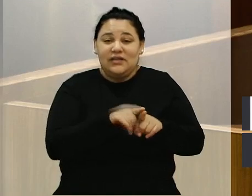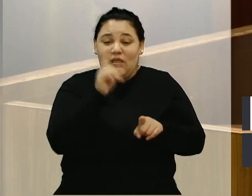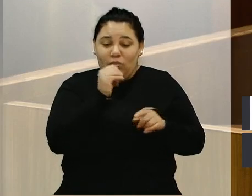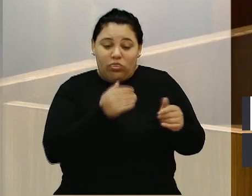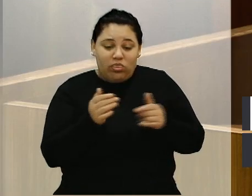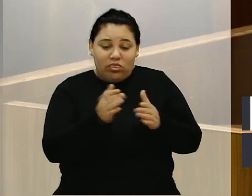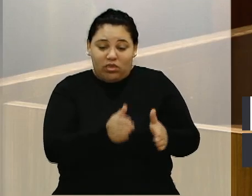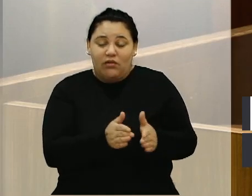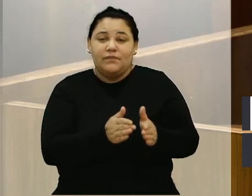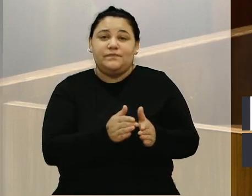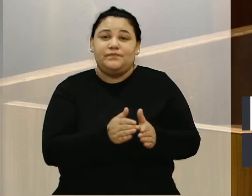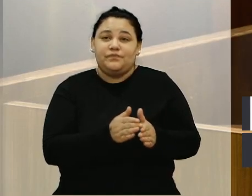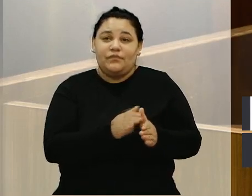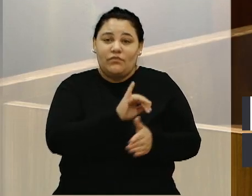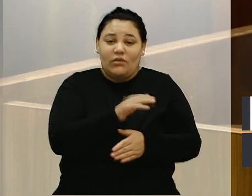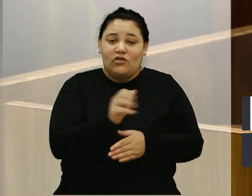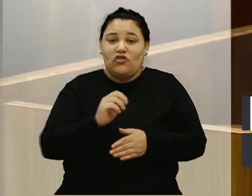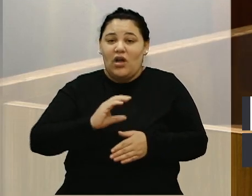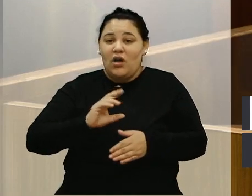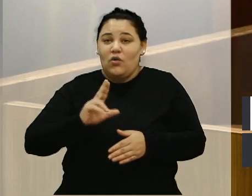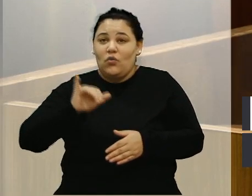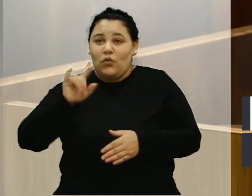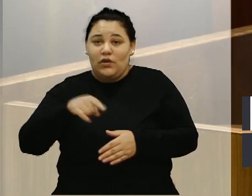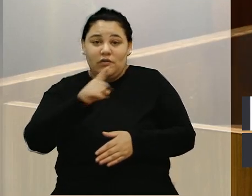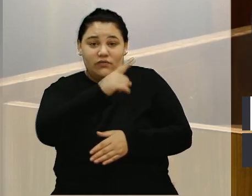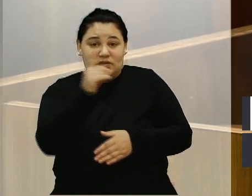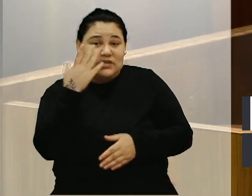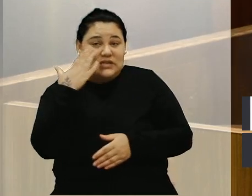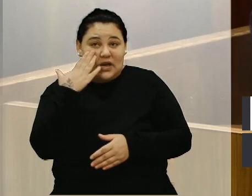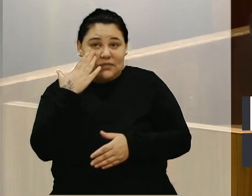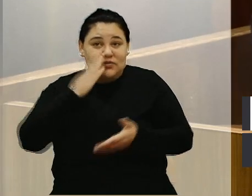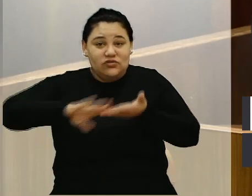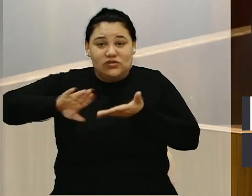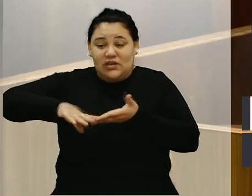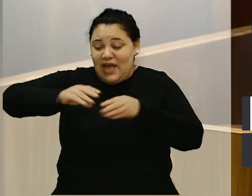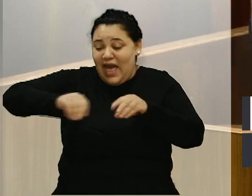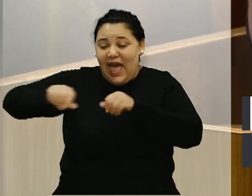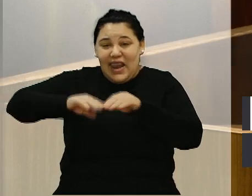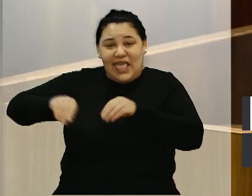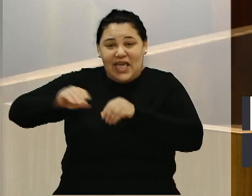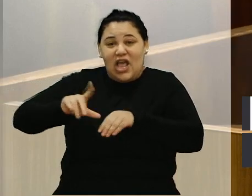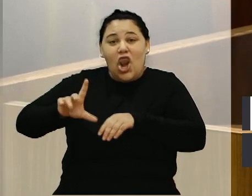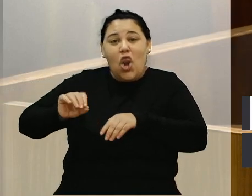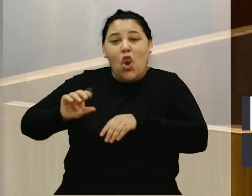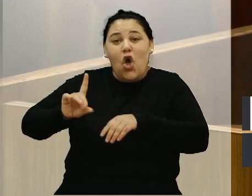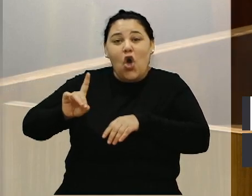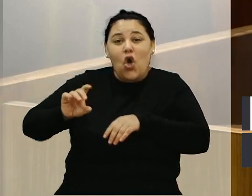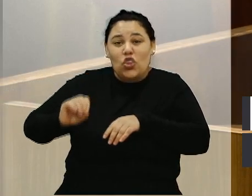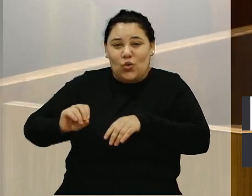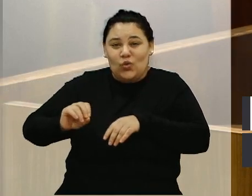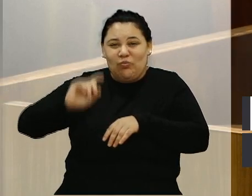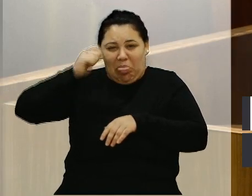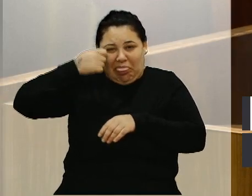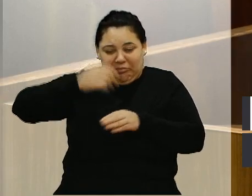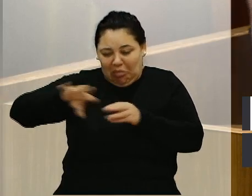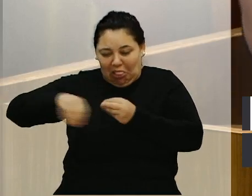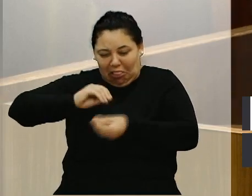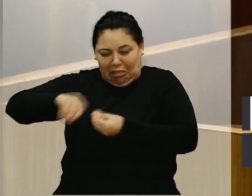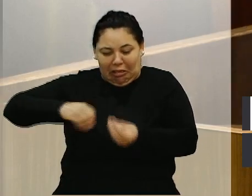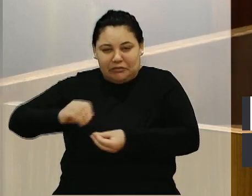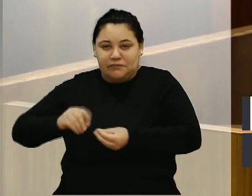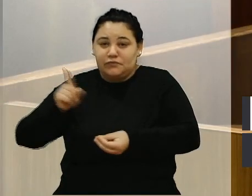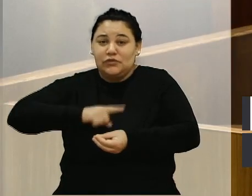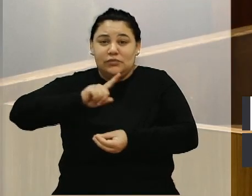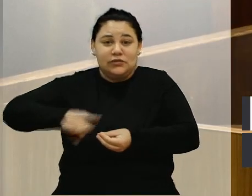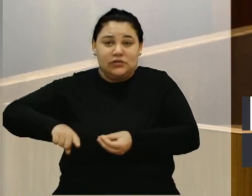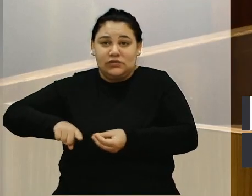a retirada da areia, vocês sabem o que tem dentro das casas lá, né? Areia e lodo. Isso foi a proibição Tá? E